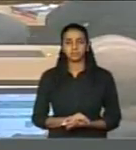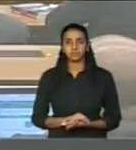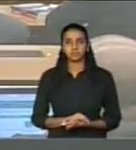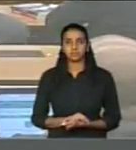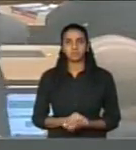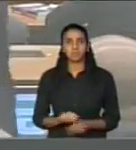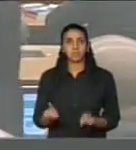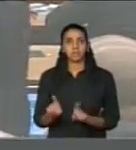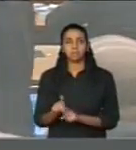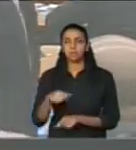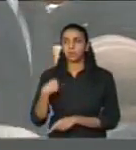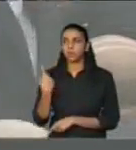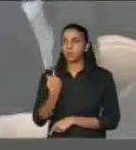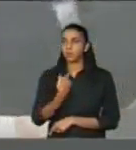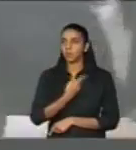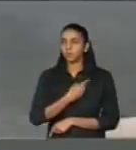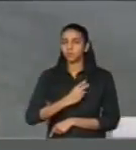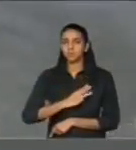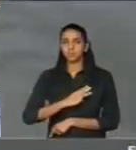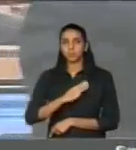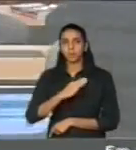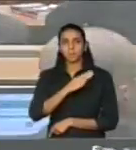grande ministro Aldo Rebelo,